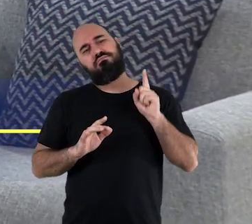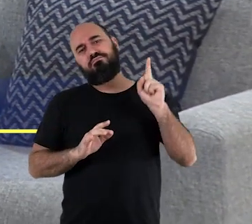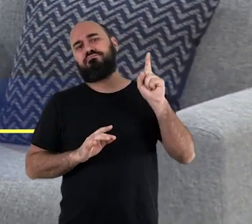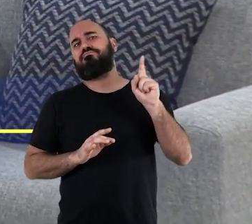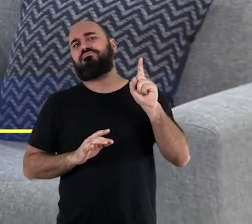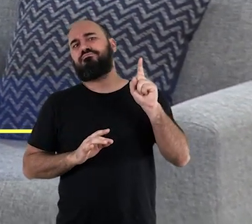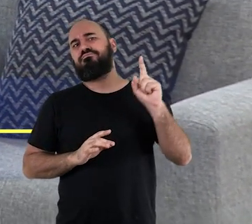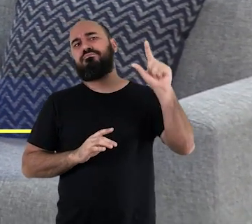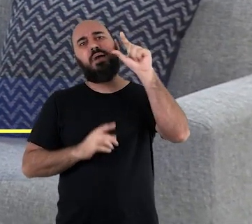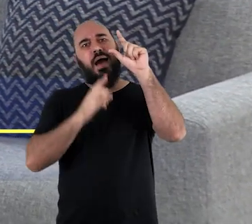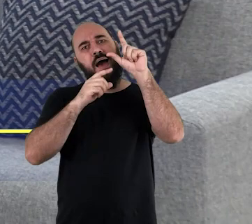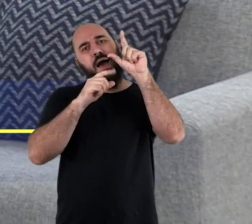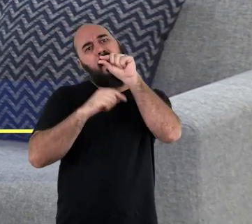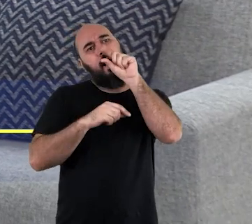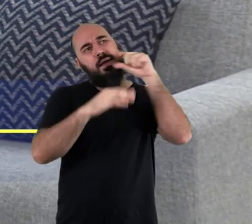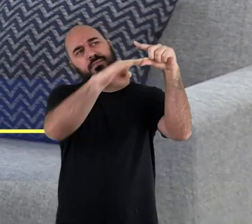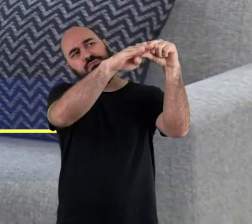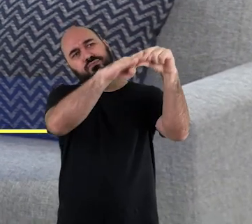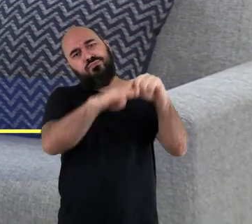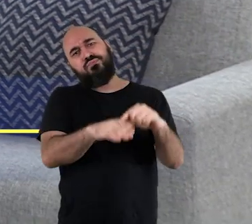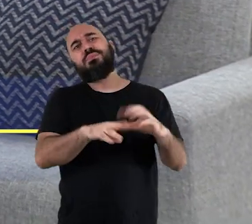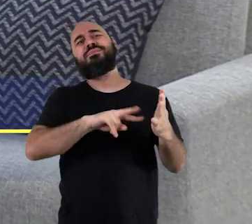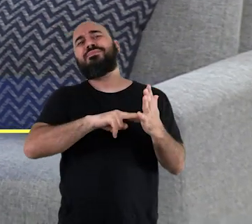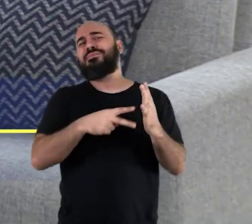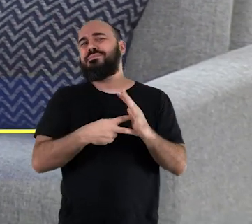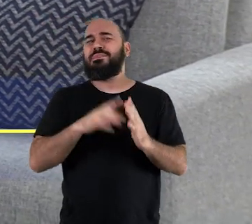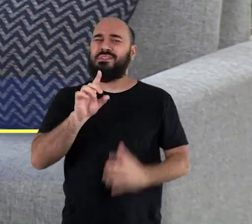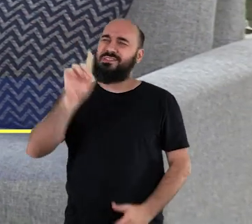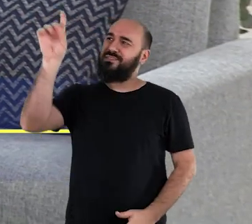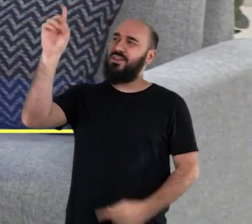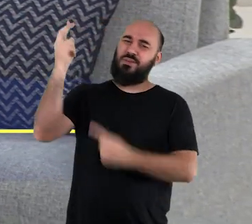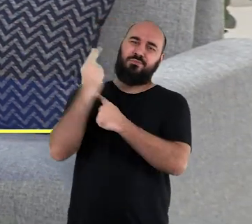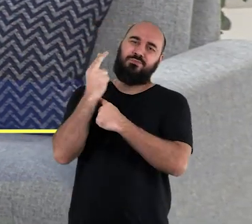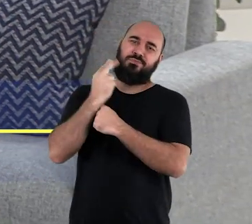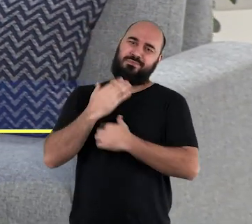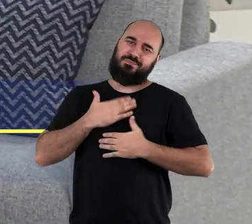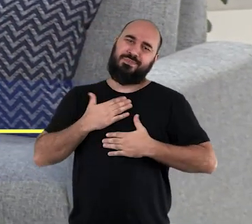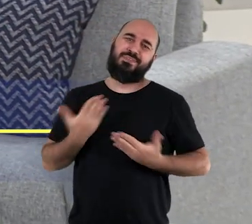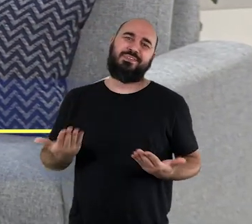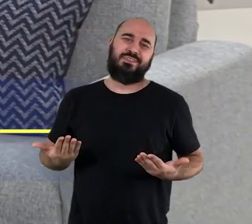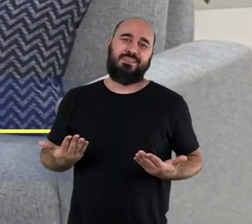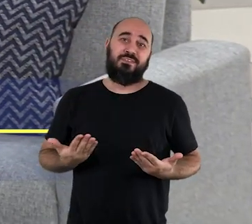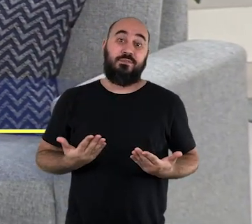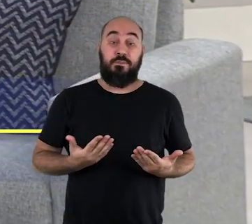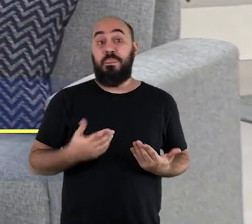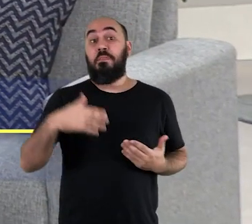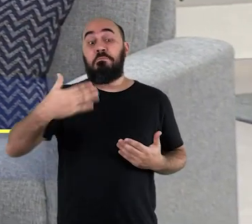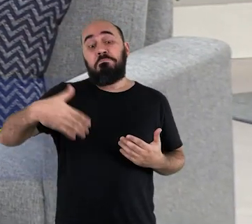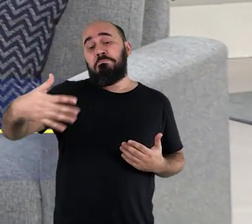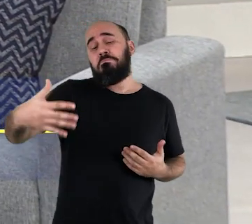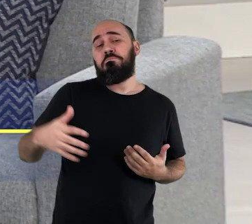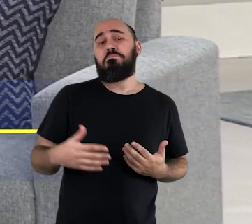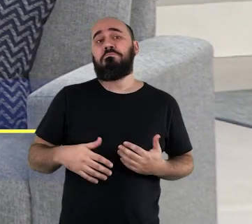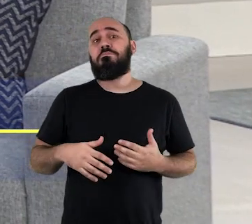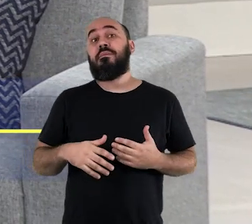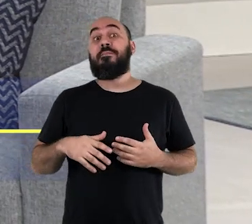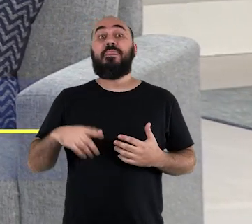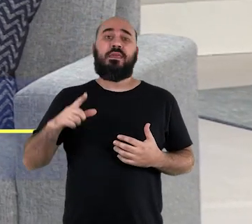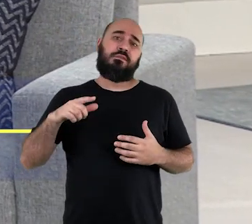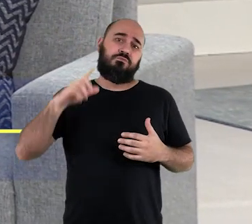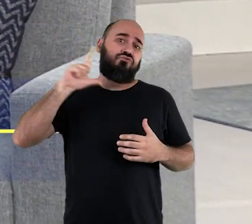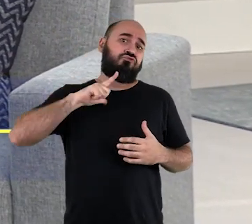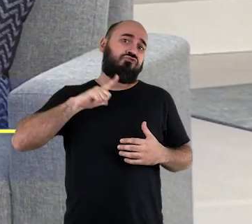palavra também está escrito que chegou um momento quando as águas do riacho pararam de correr, porque era um tempo de seca,